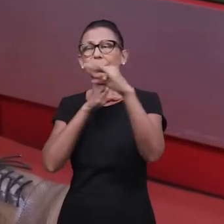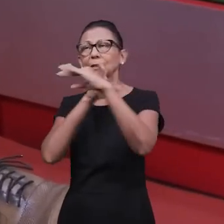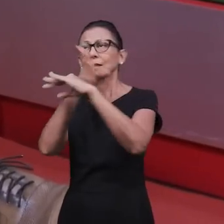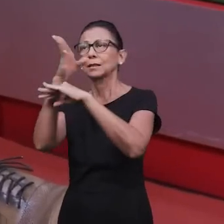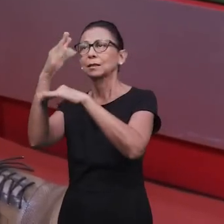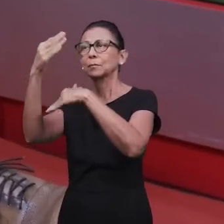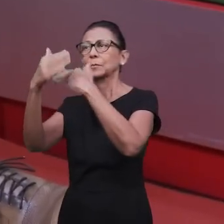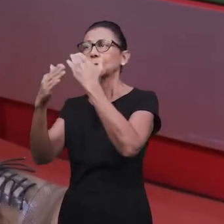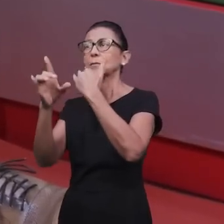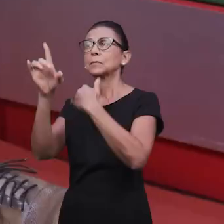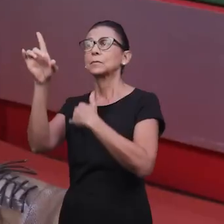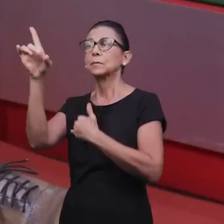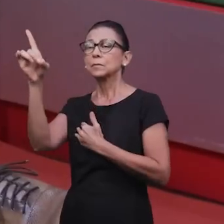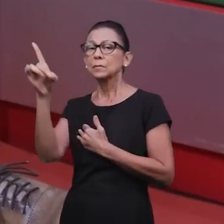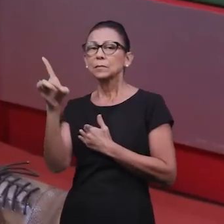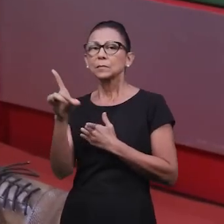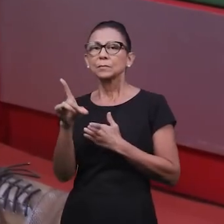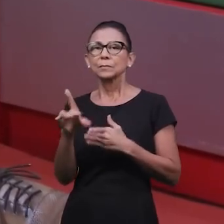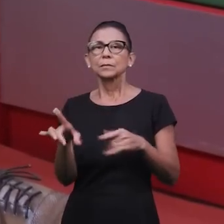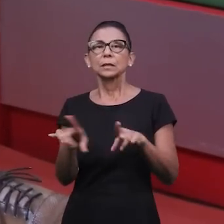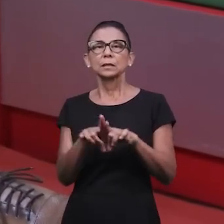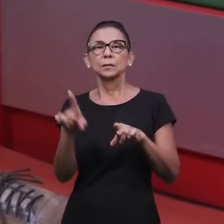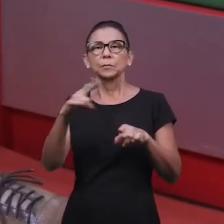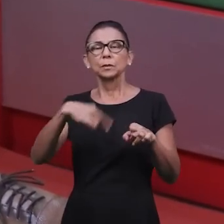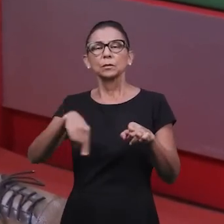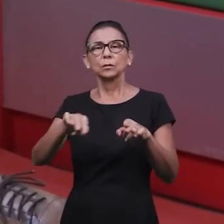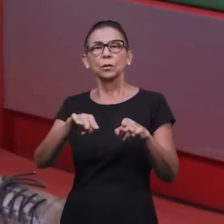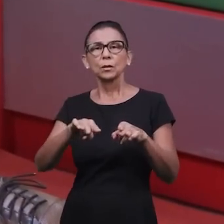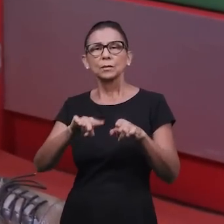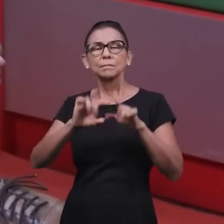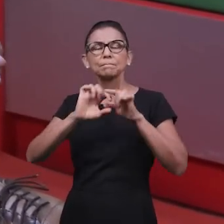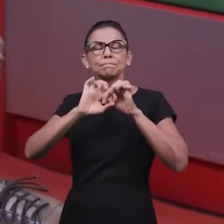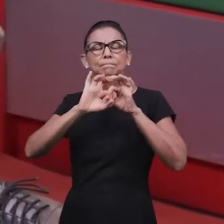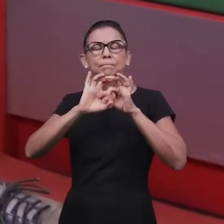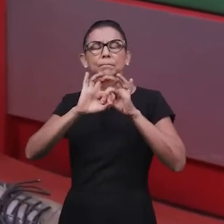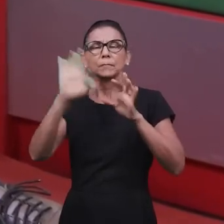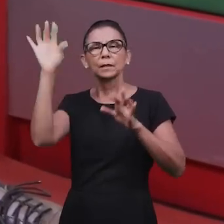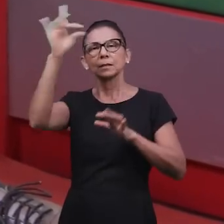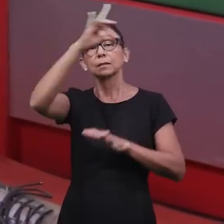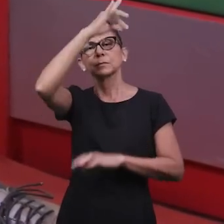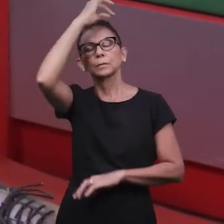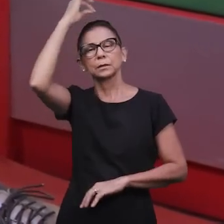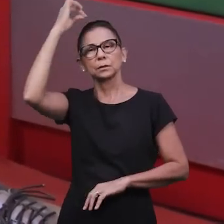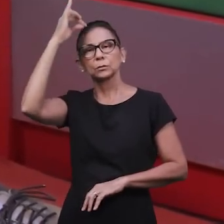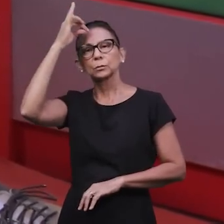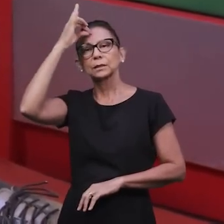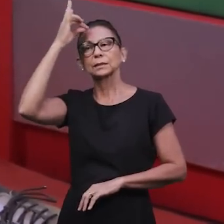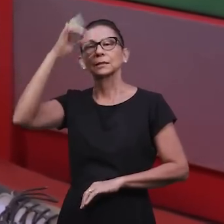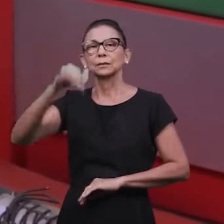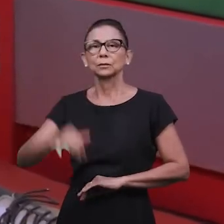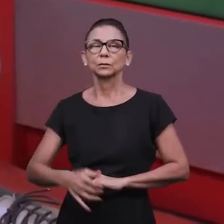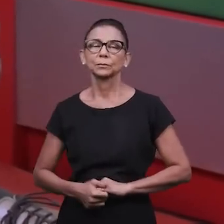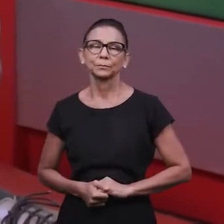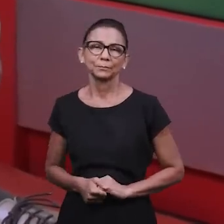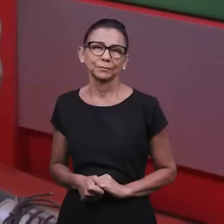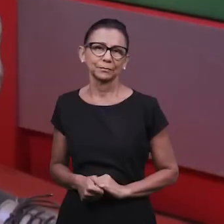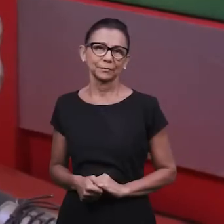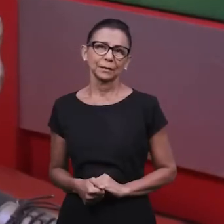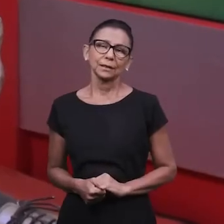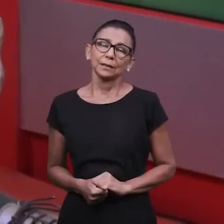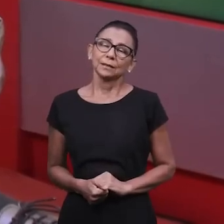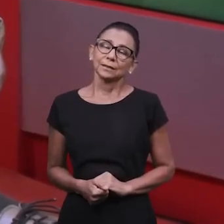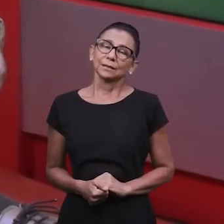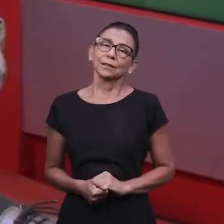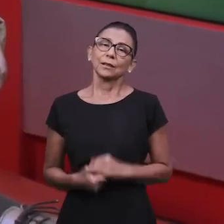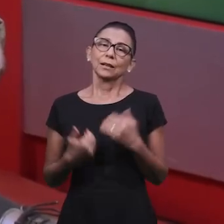que vivamos em plena comunhão com o Espírito Santo? Este é o